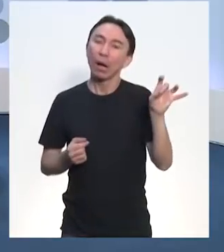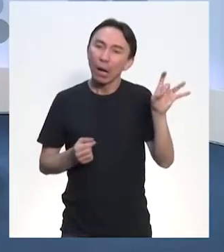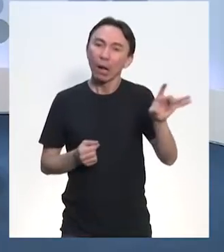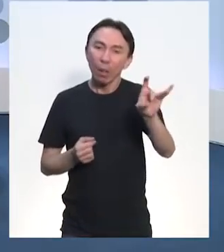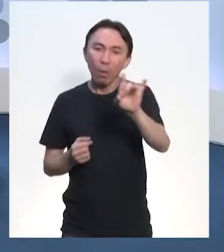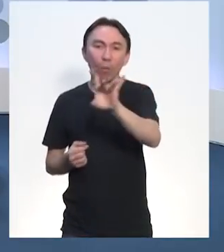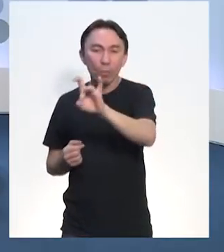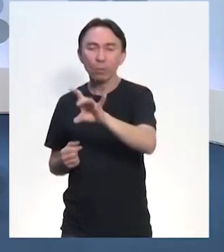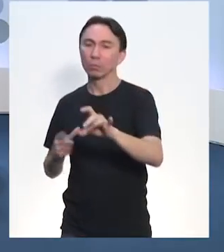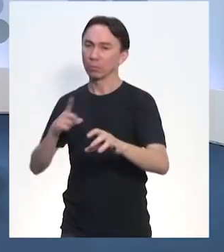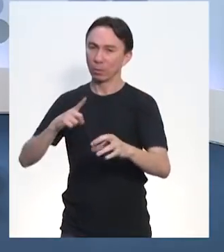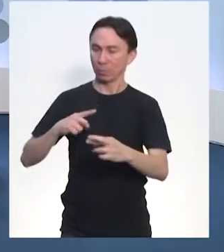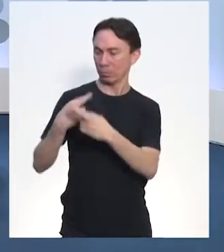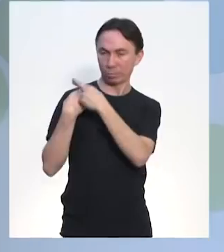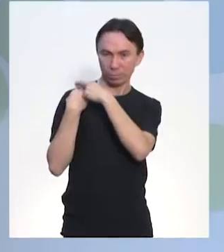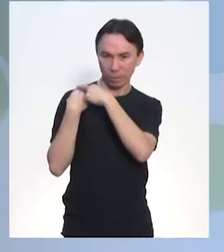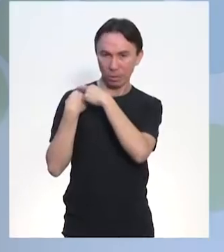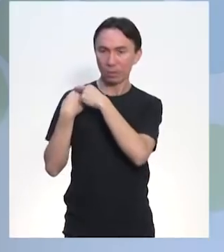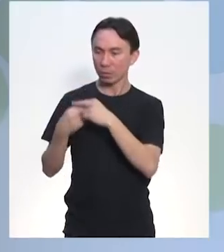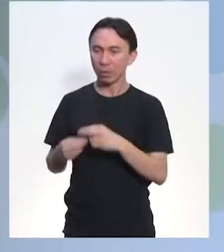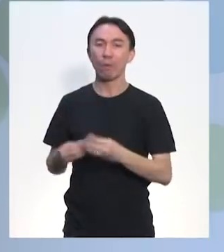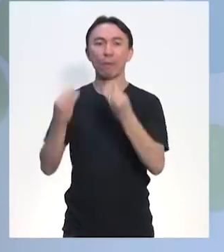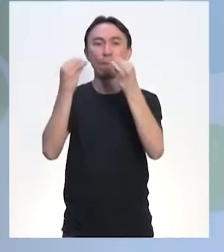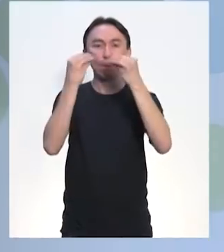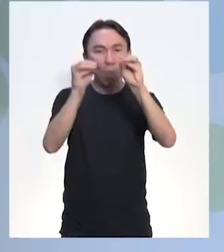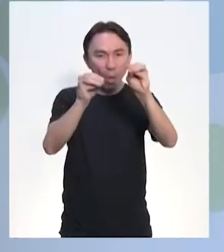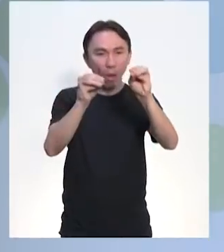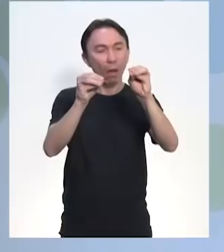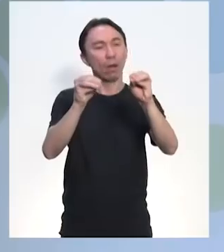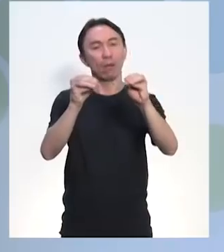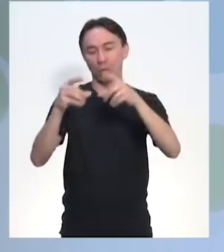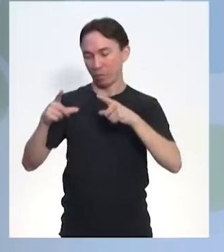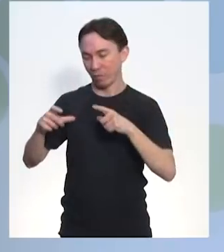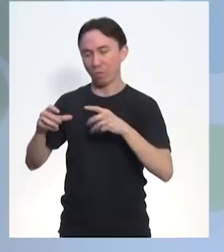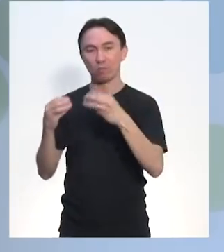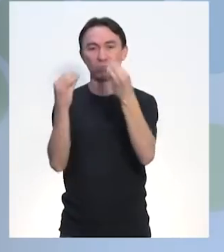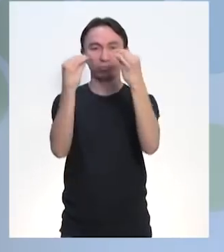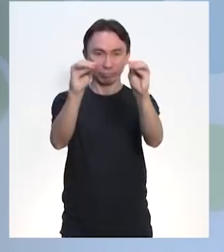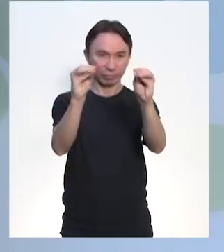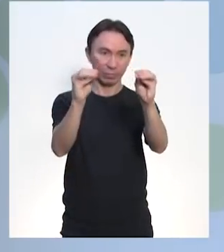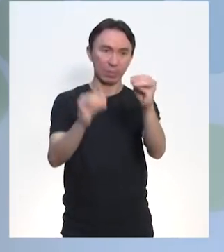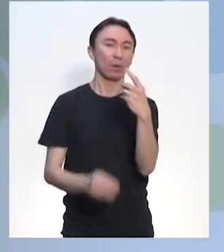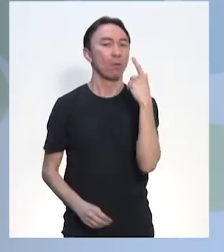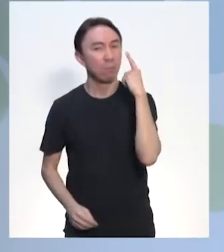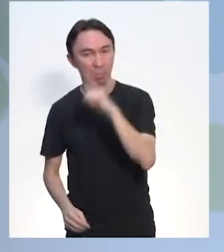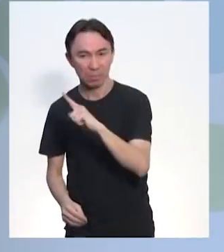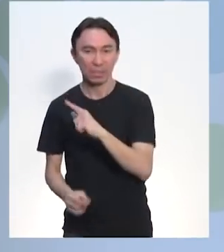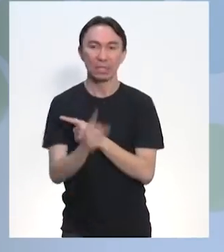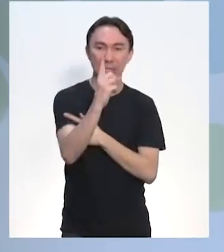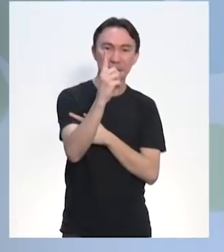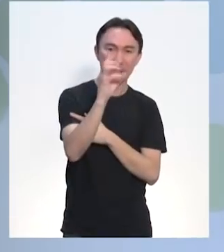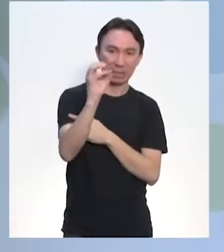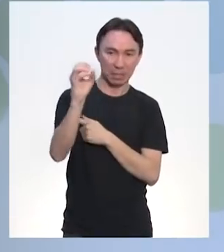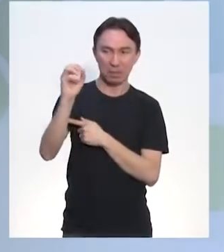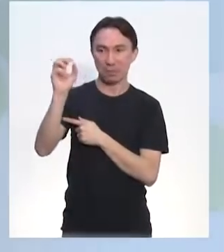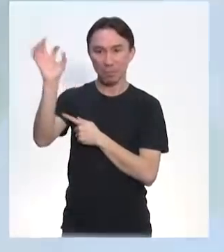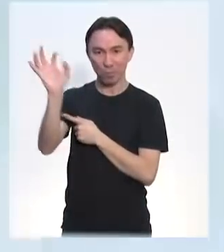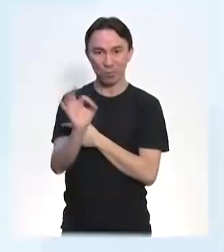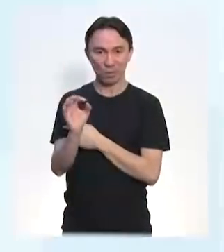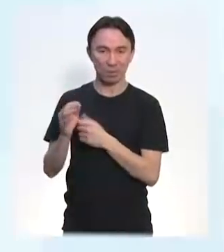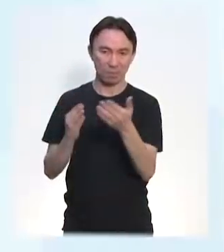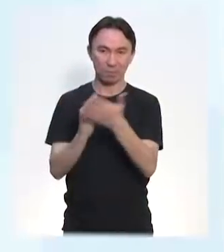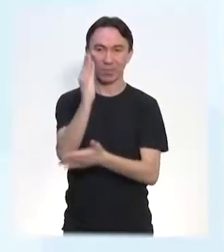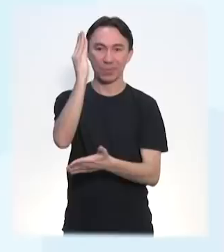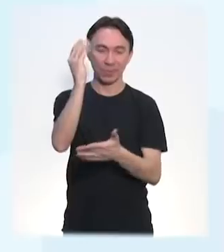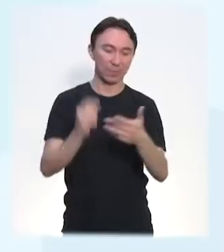ter um post aí durante essa missão. Então, para completar aí os 100 pontos e os 100%. Caso isso não ocorra,